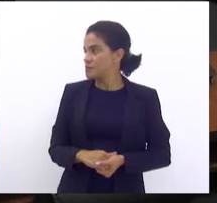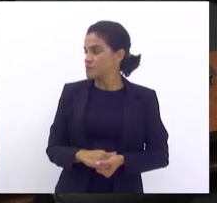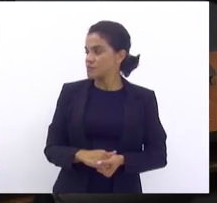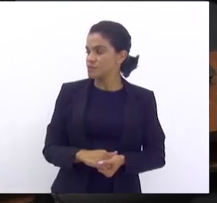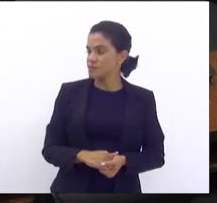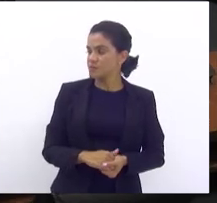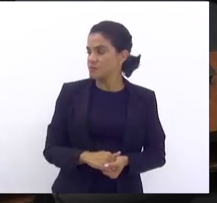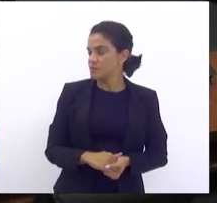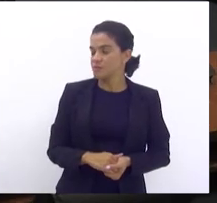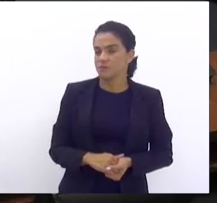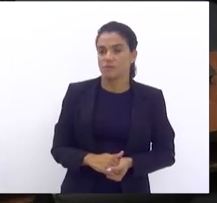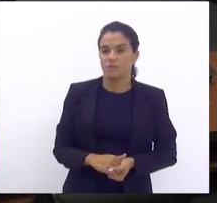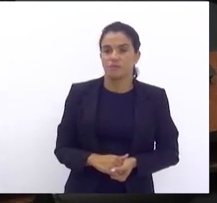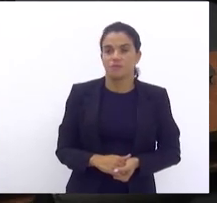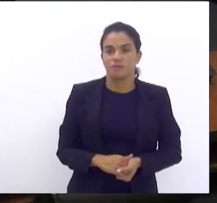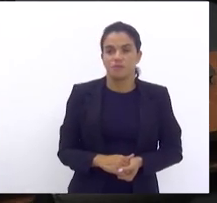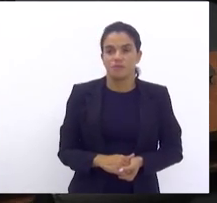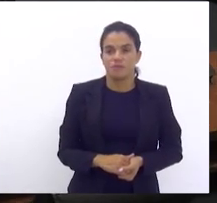palavra